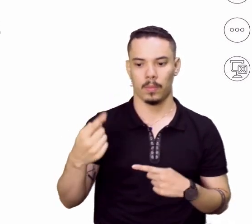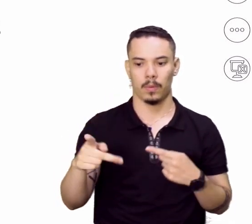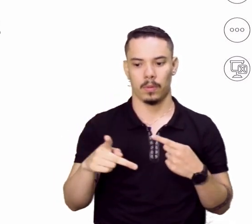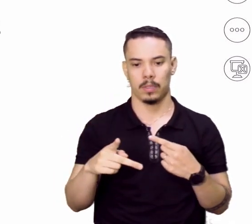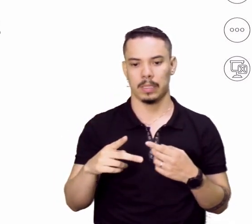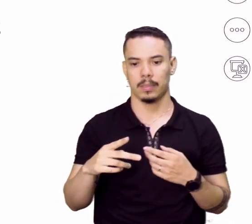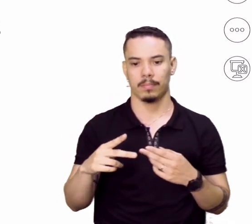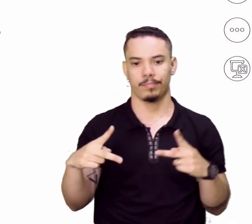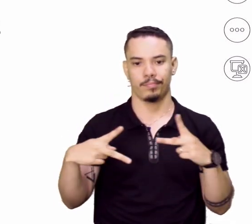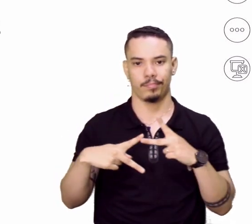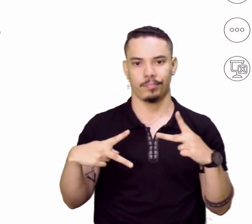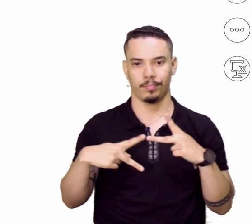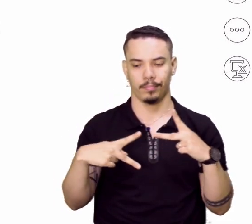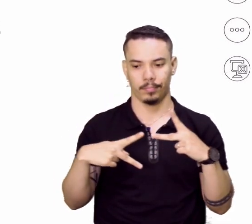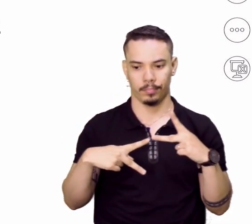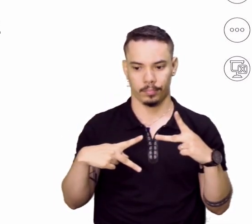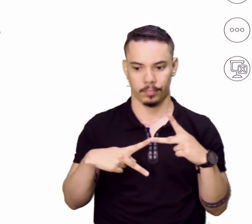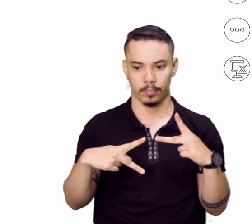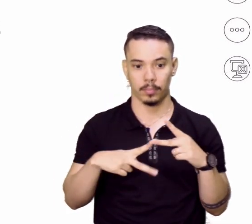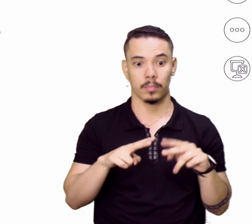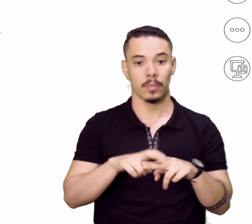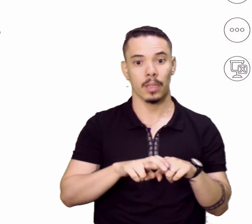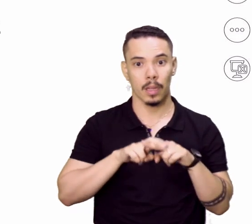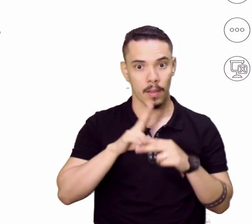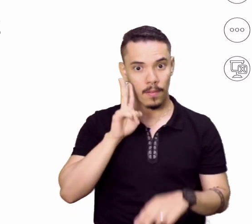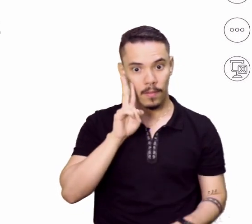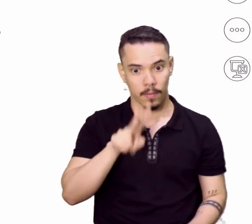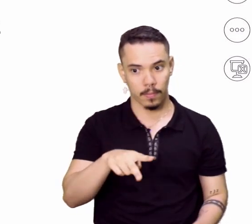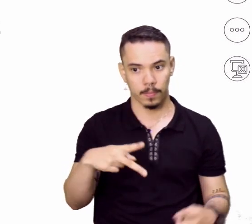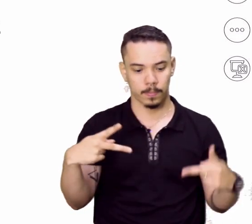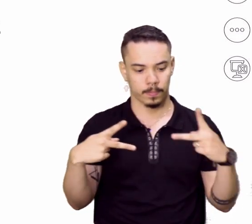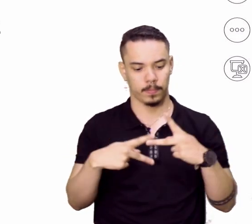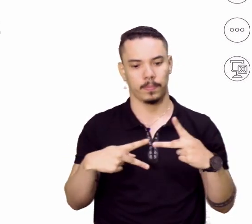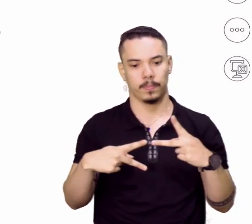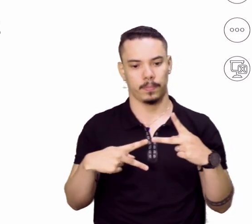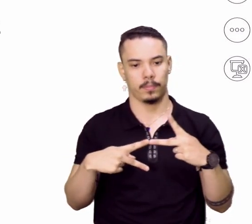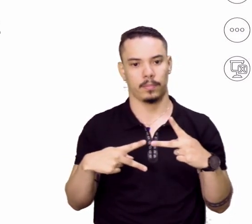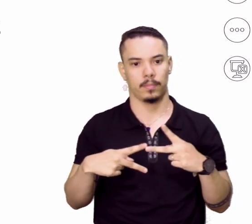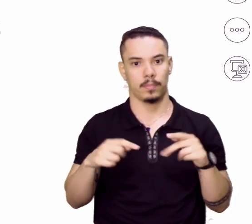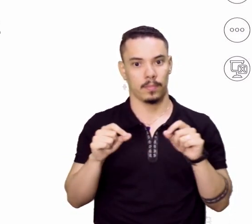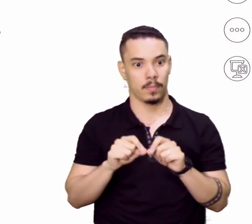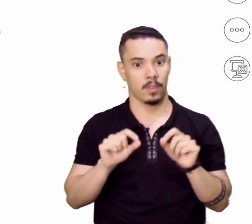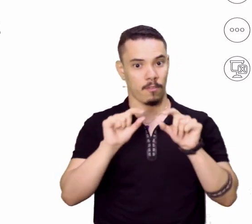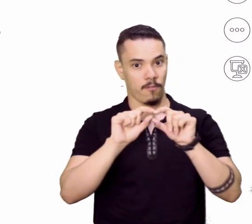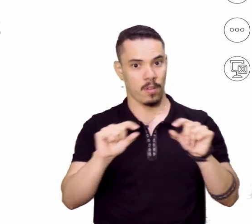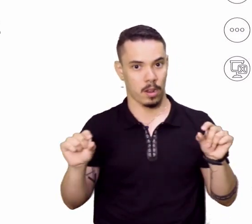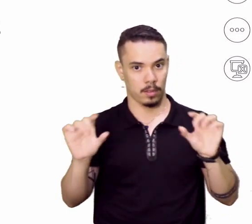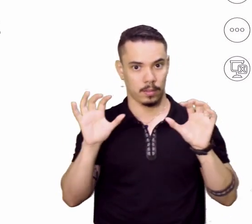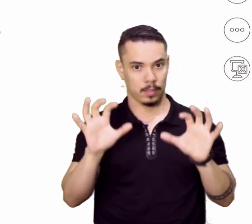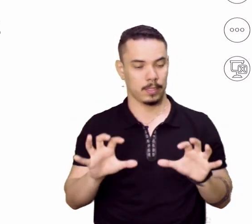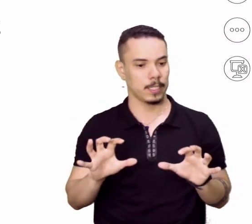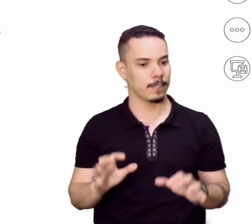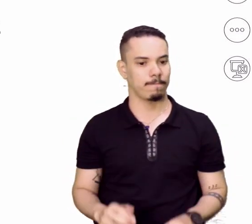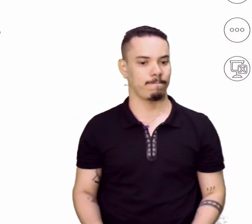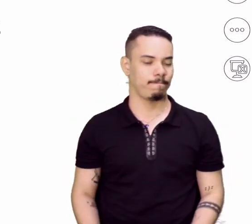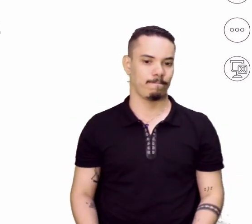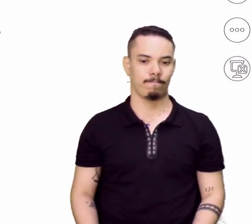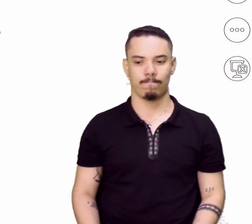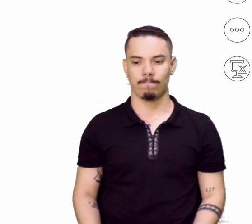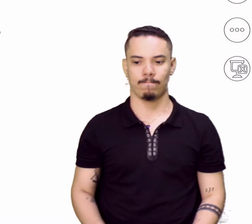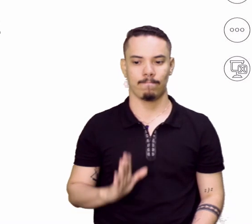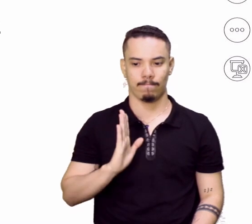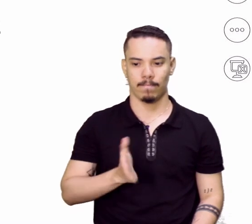preposição. Então, tu viu uma preposição na oração, vai fazer uma frase com um pronome relativo, já